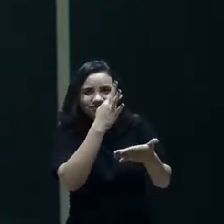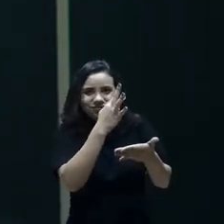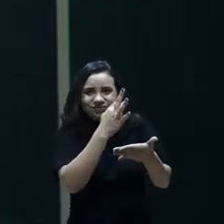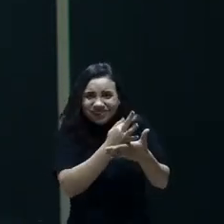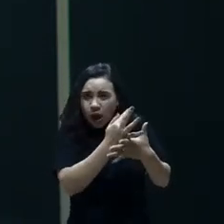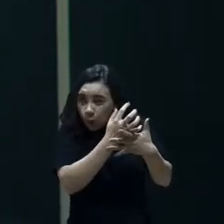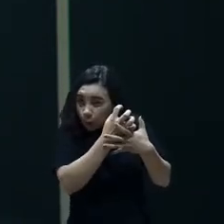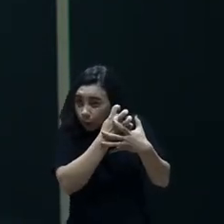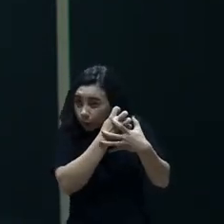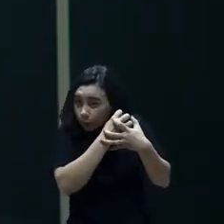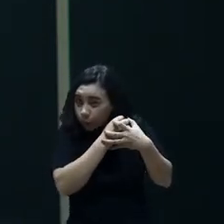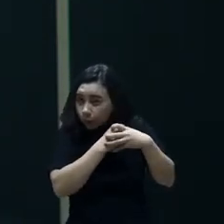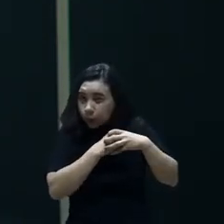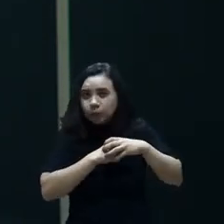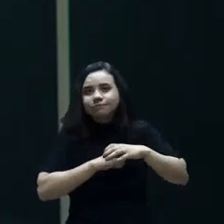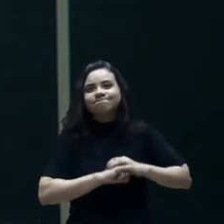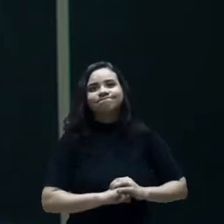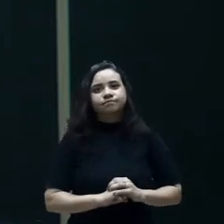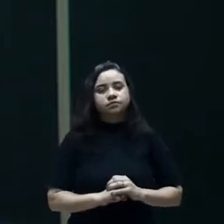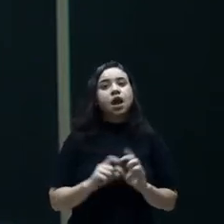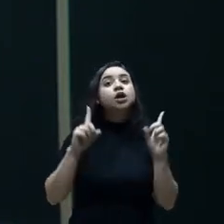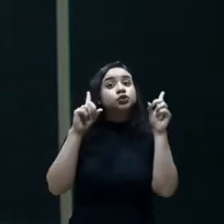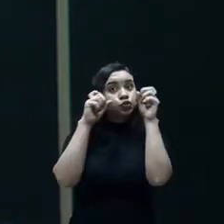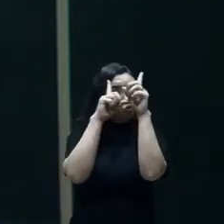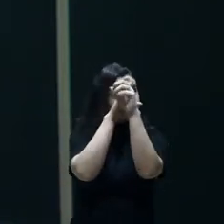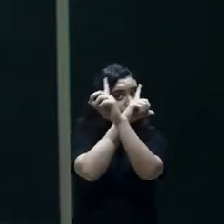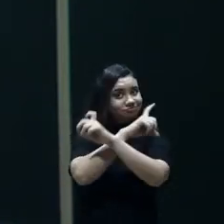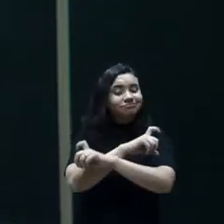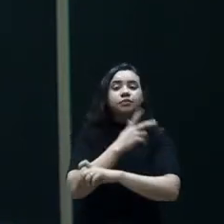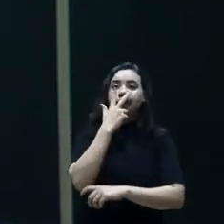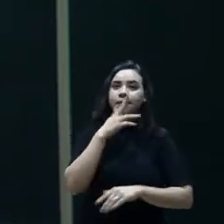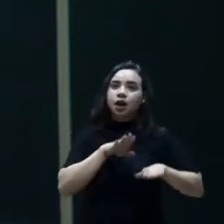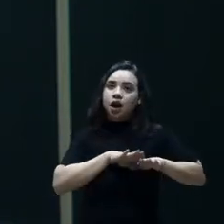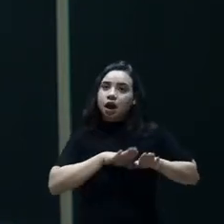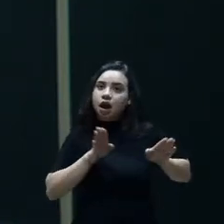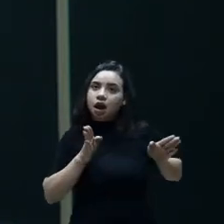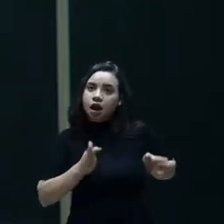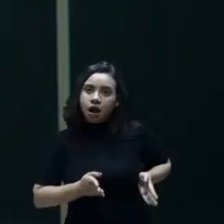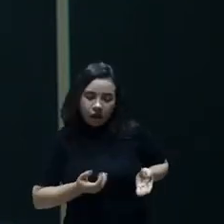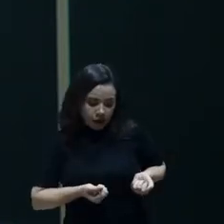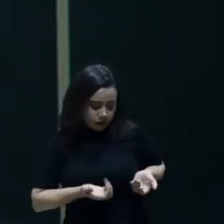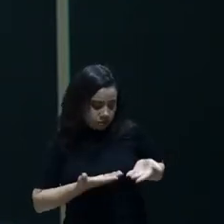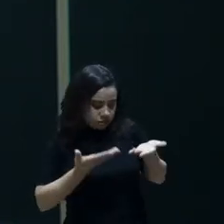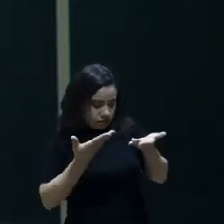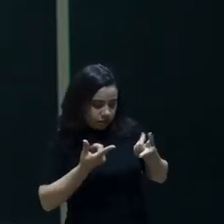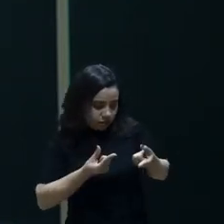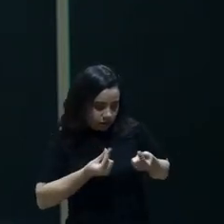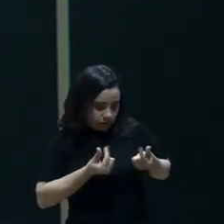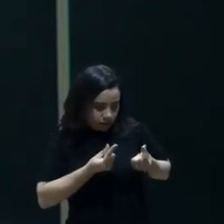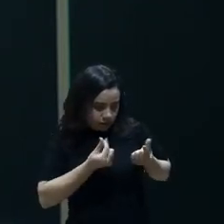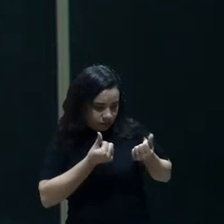É muito difícil caminhar junto com isso. Criamos um altar dentro de nós chamado riqueza, e